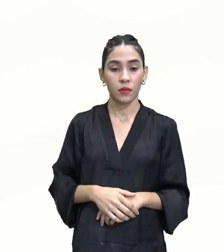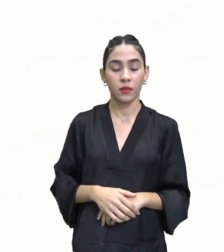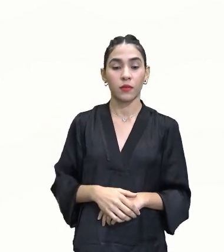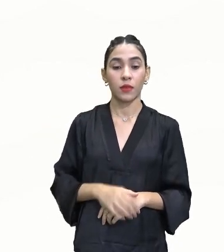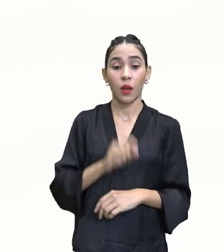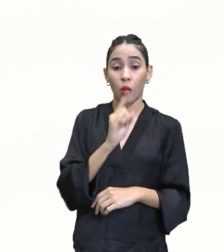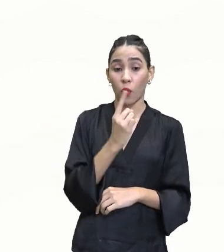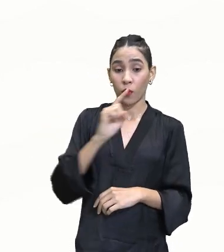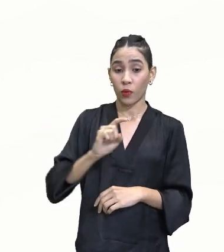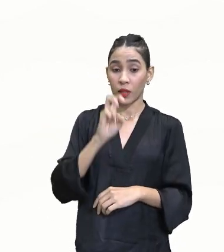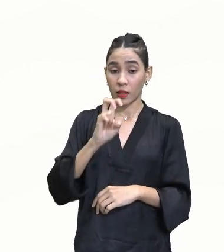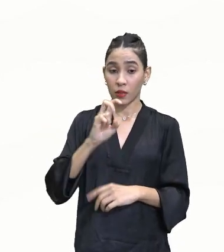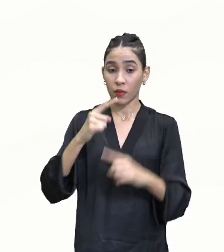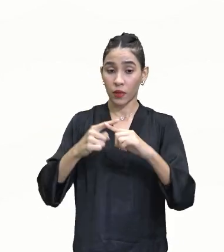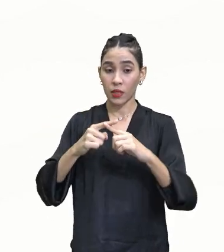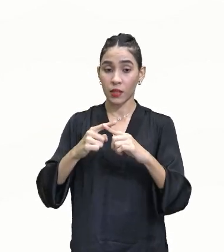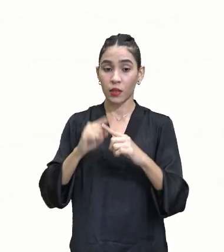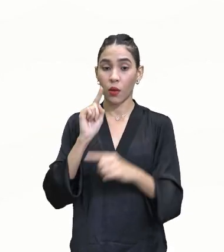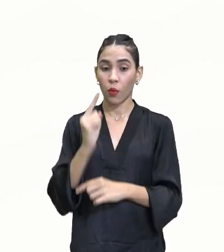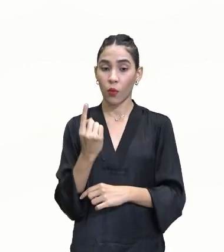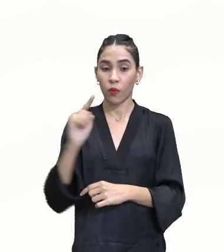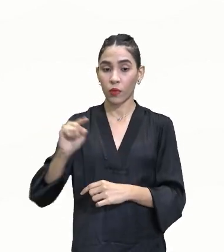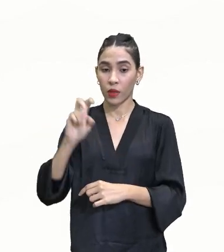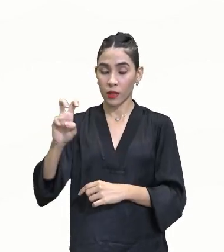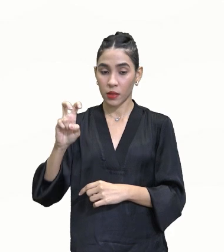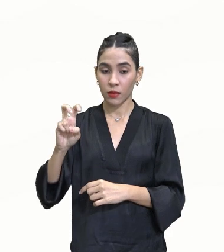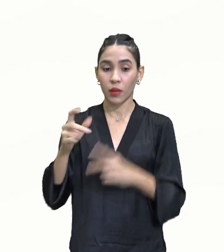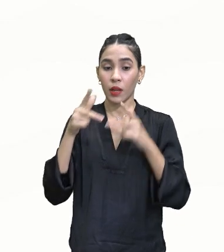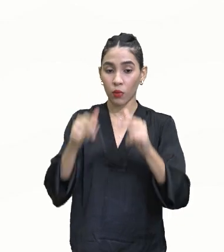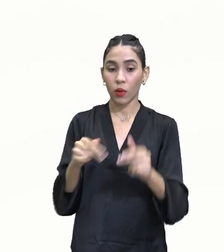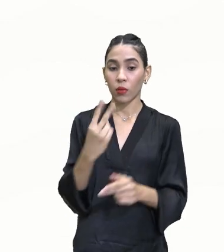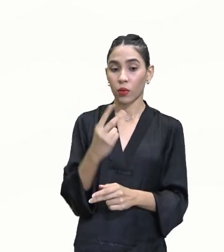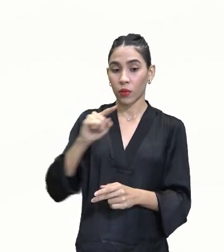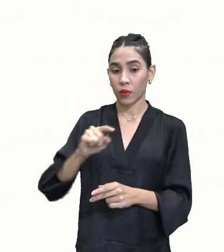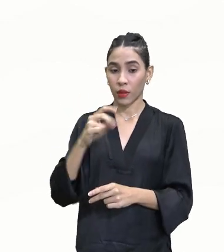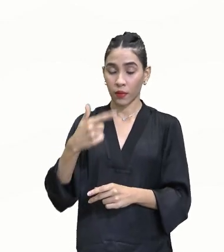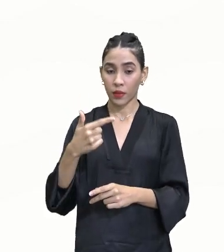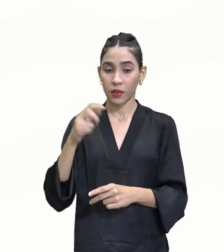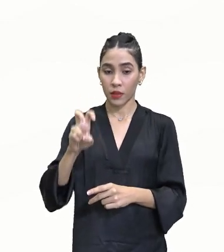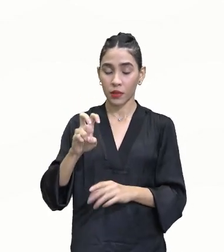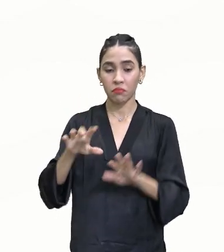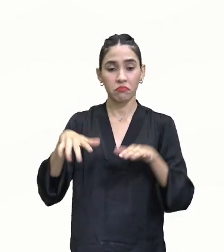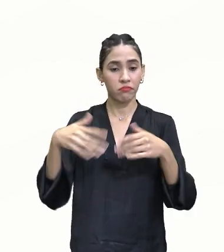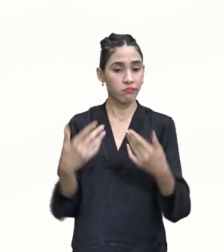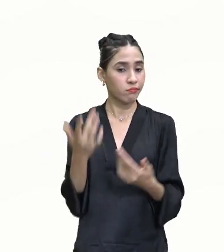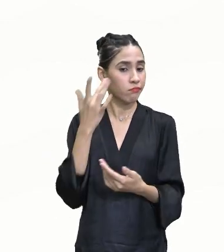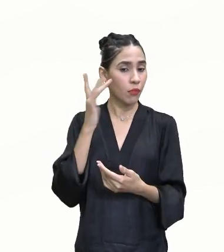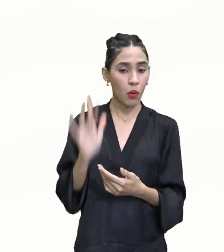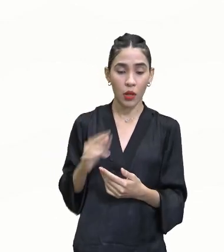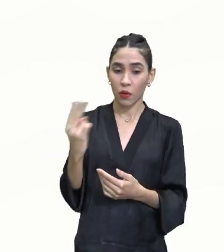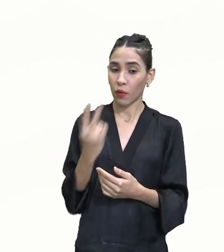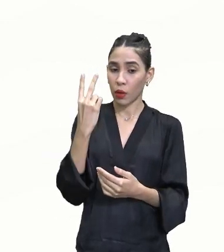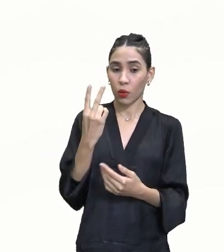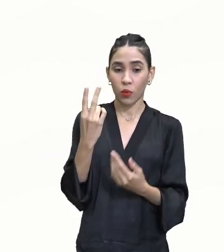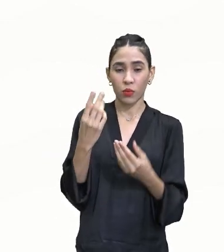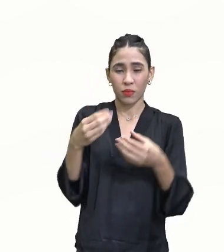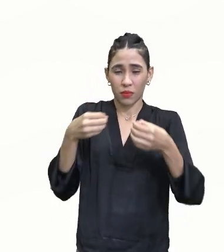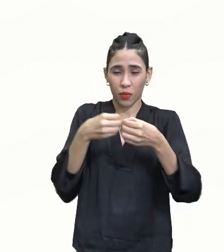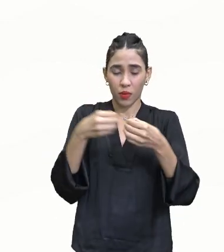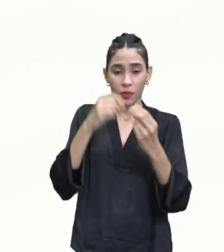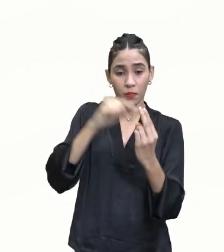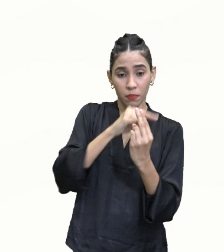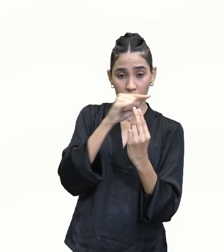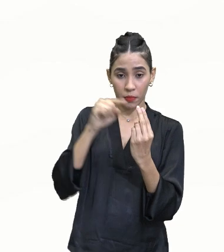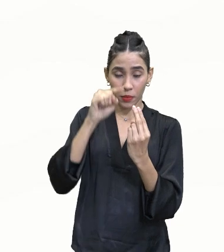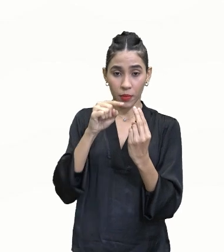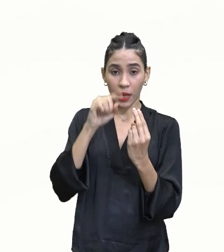1,5, 2,25. E aí, professora, não sei aí qual o valor aproximado de π, né? Porque π é um